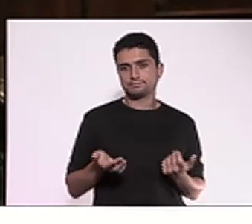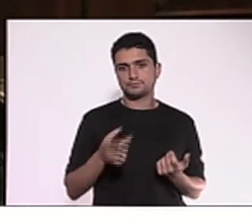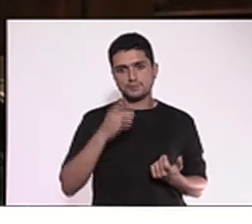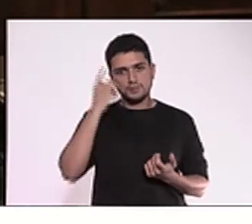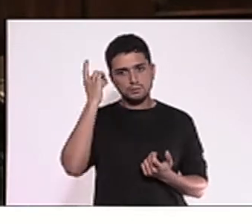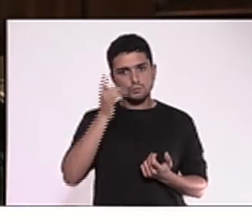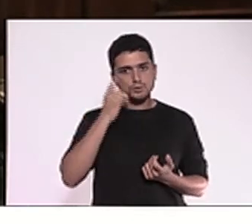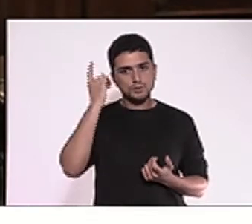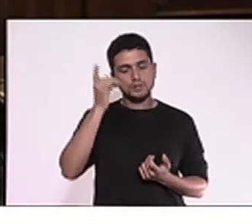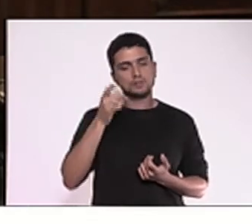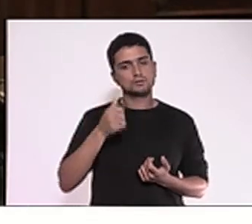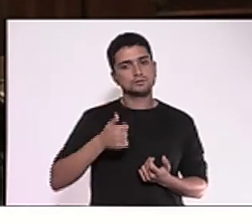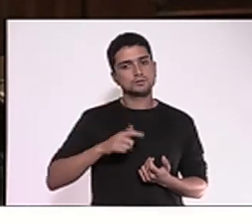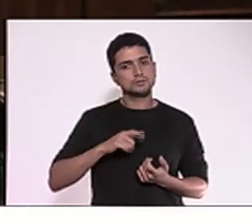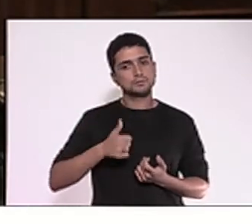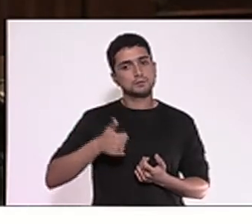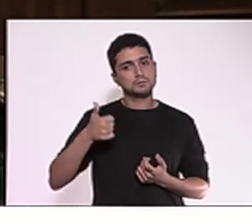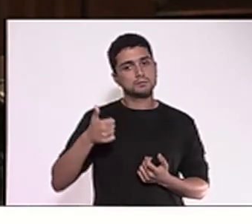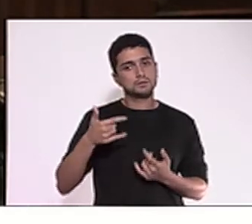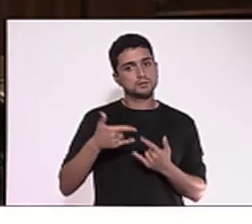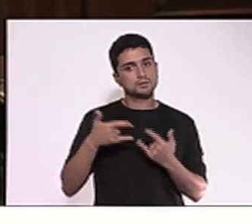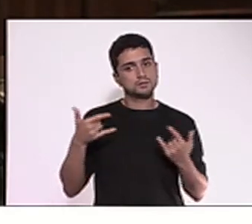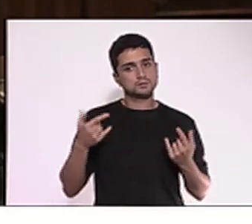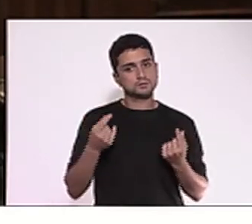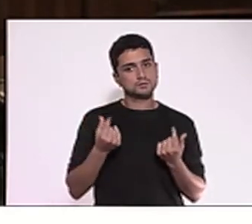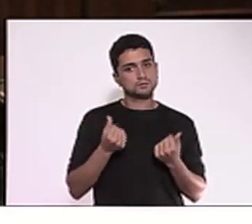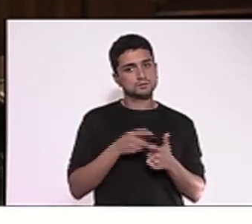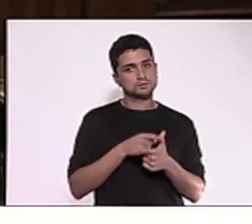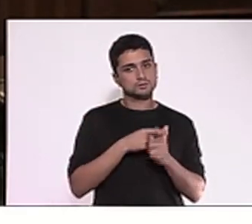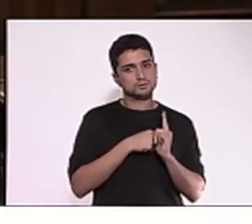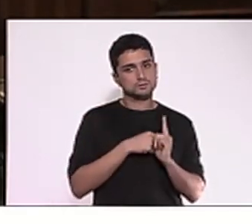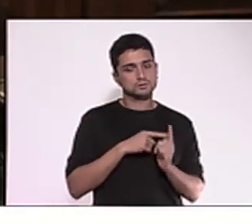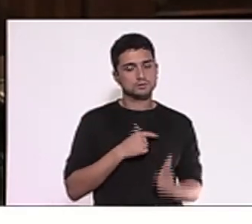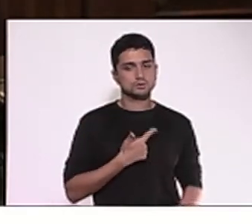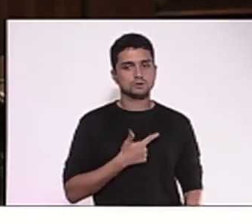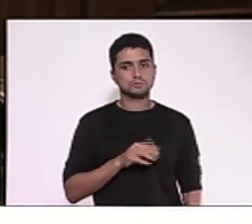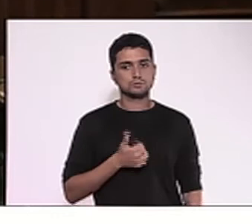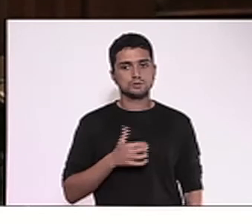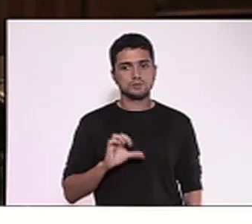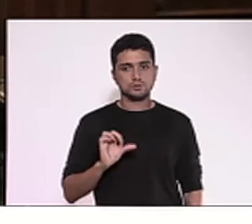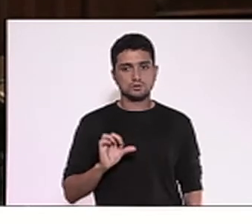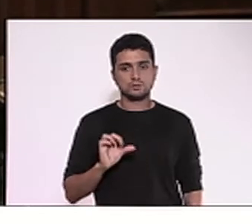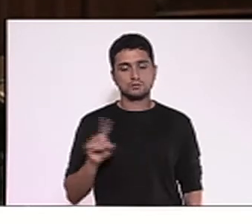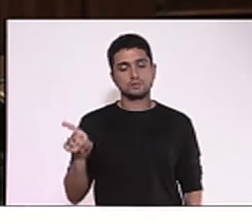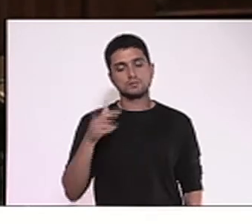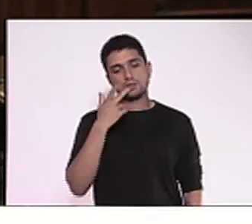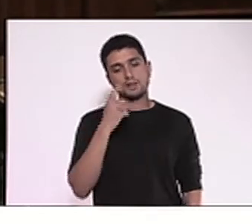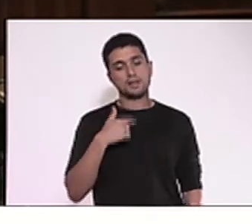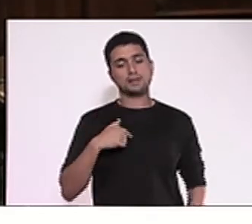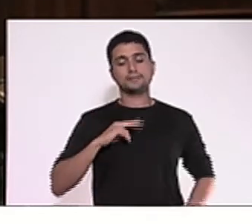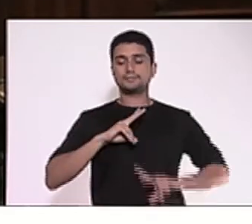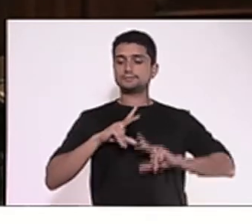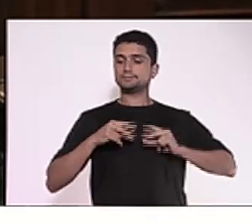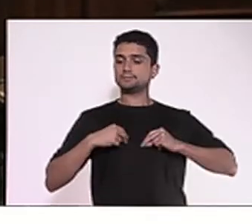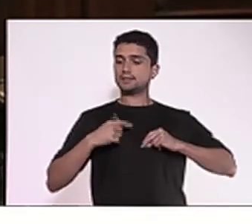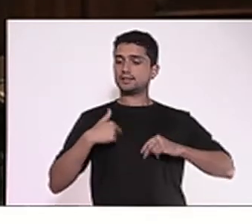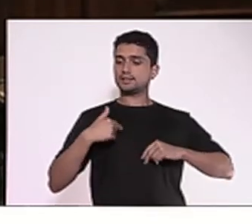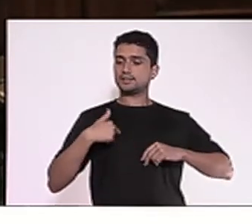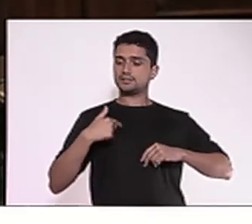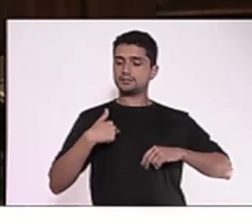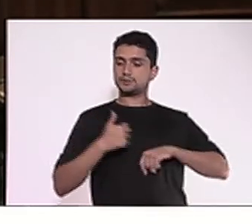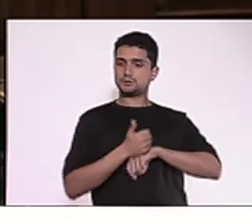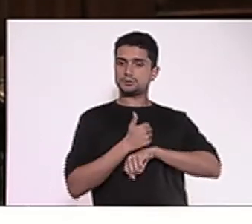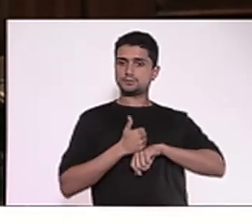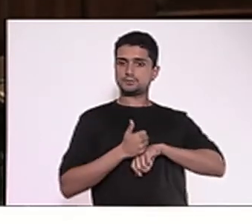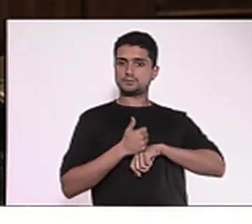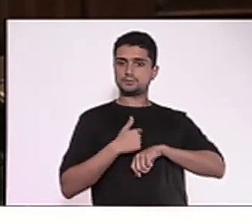suas primeiras contas, vale dizer as contas de 2019, ter também o benefício deste tratamento que apaga o que os